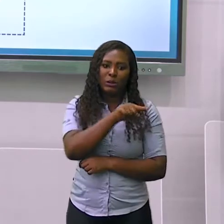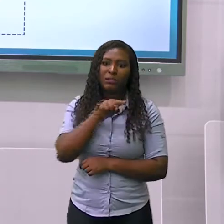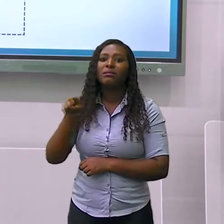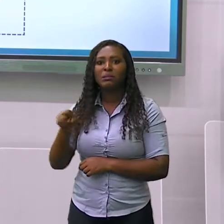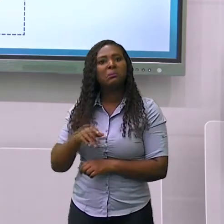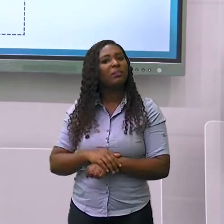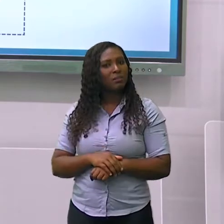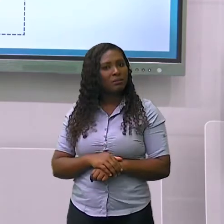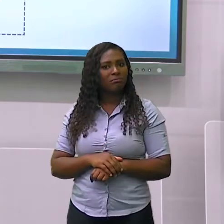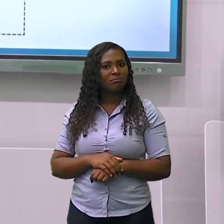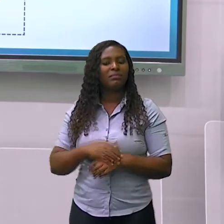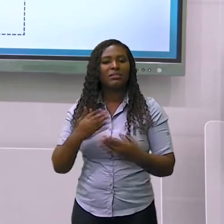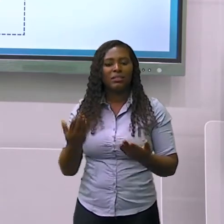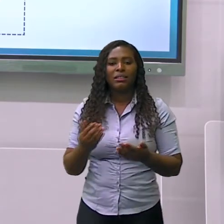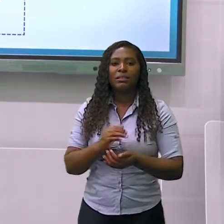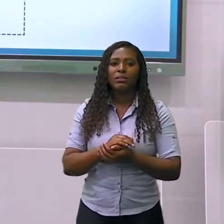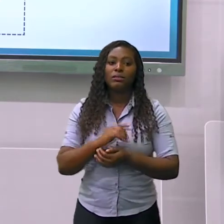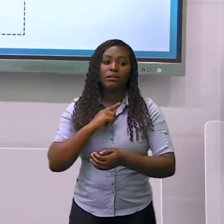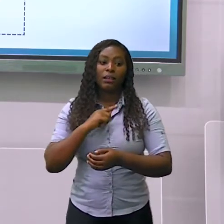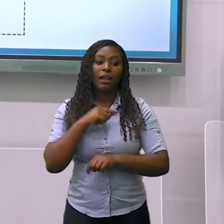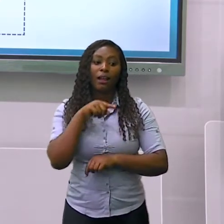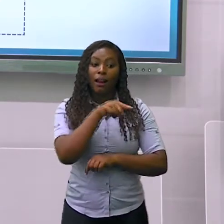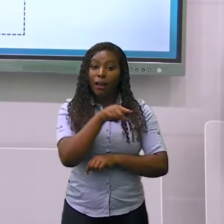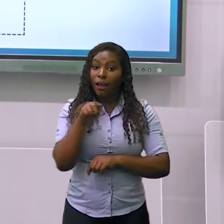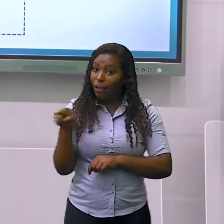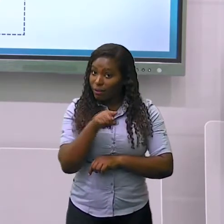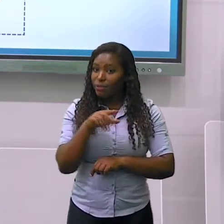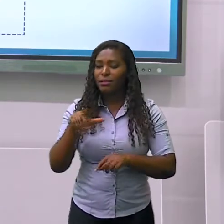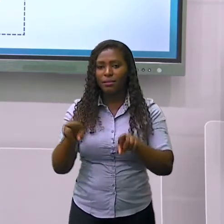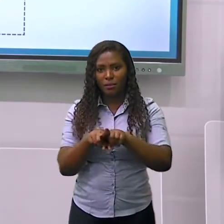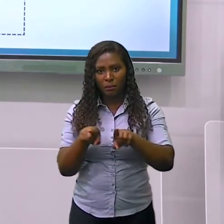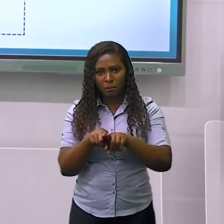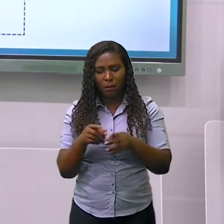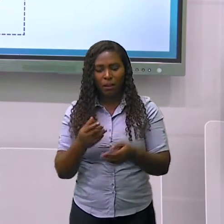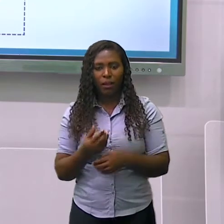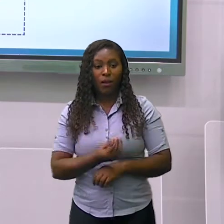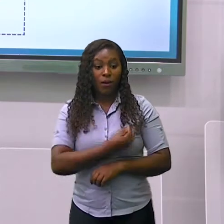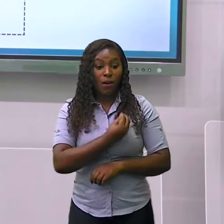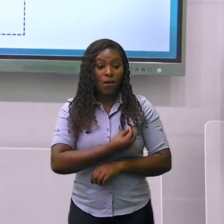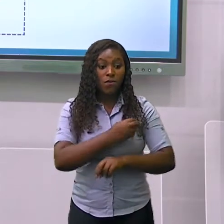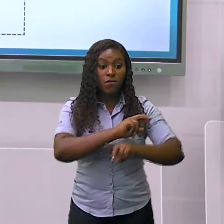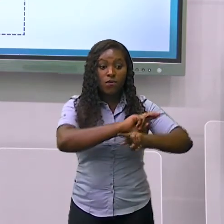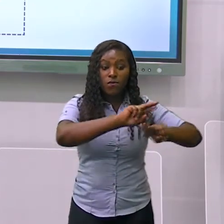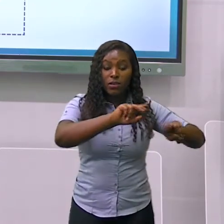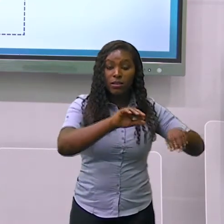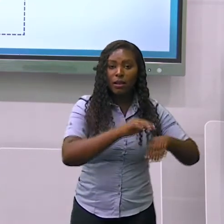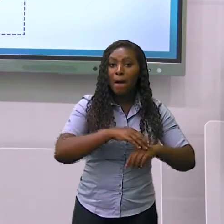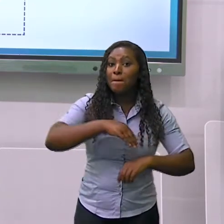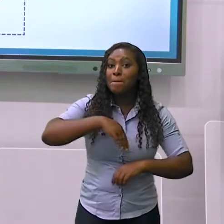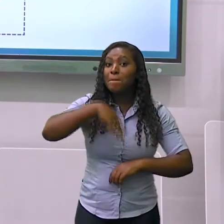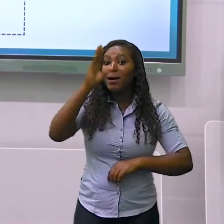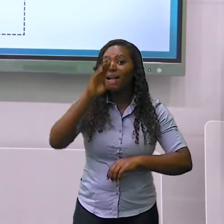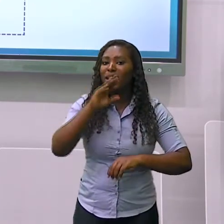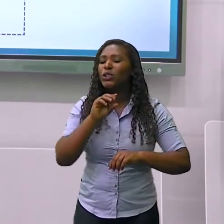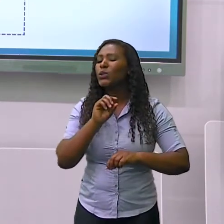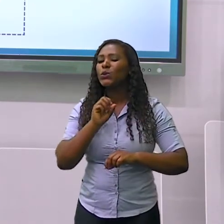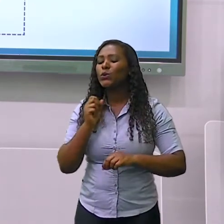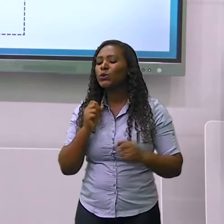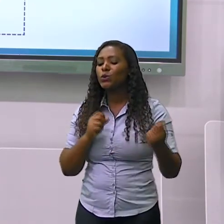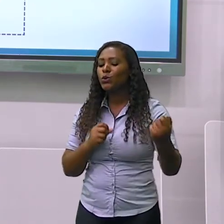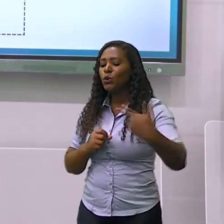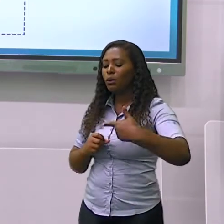apresentam uma biodiversidade que é superior à terrestre, da nossa superfície.